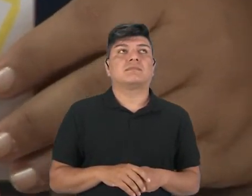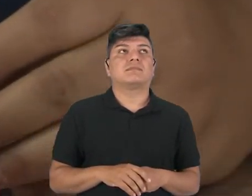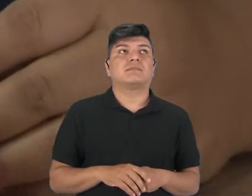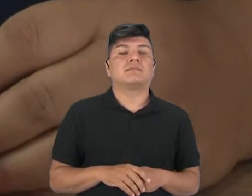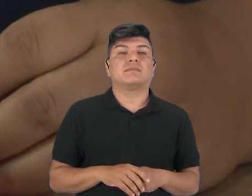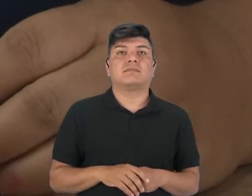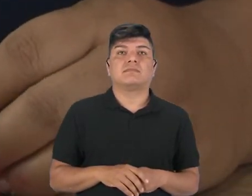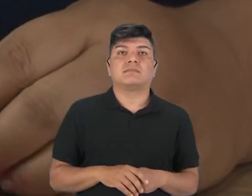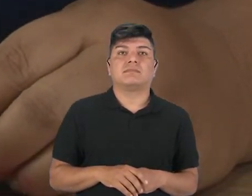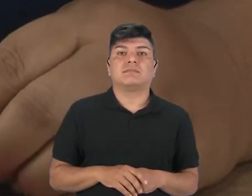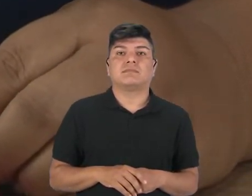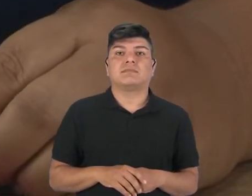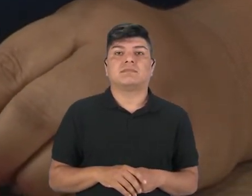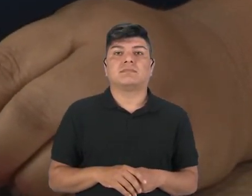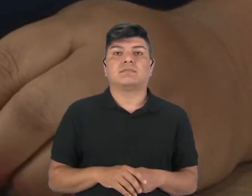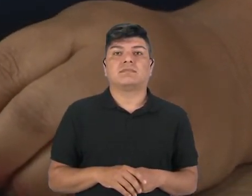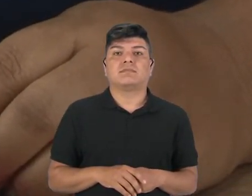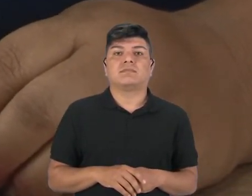só.